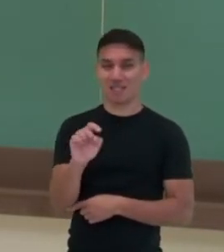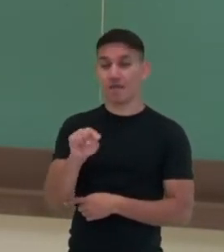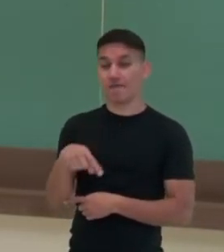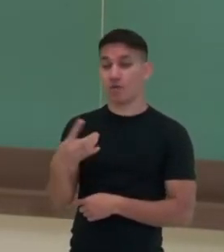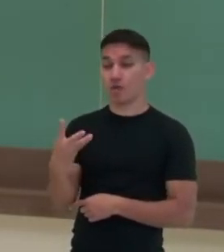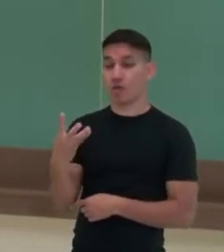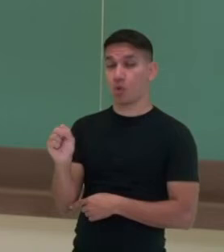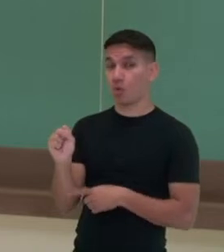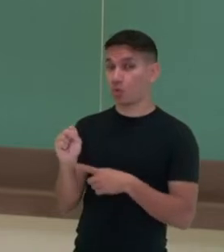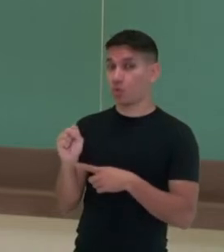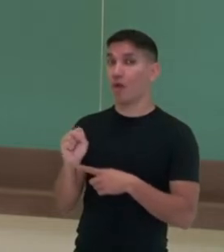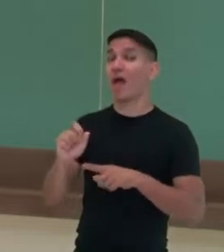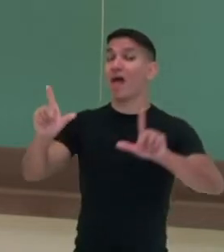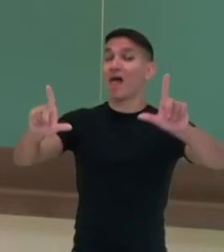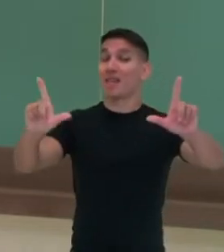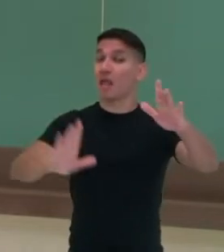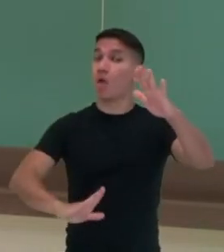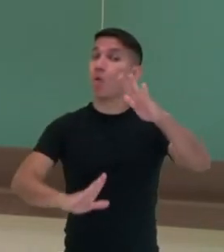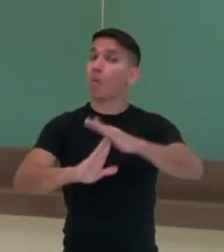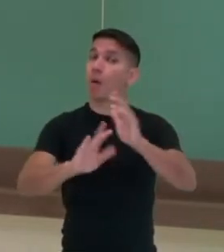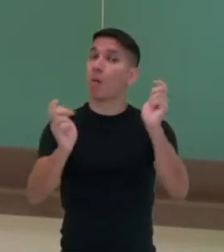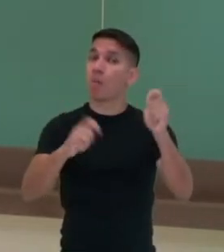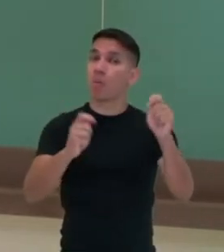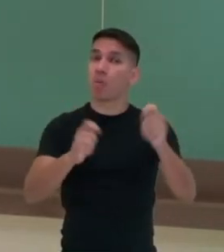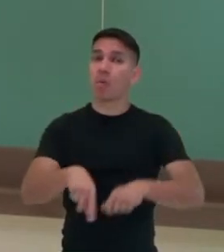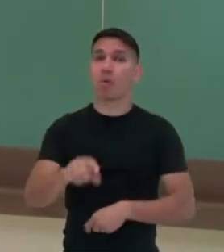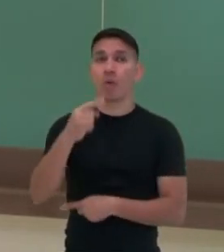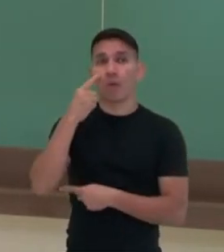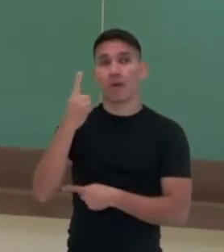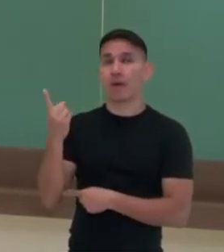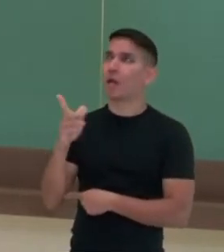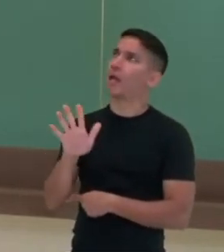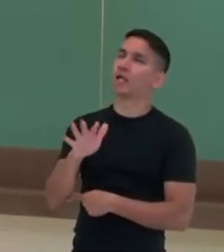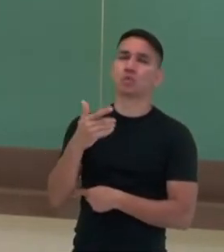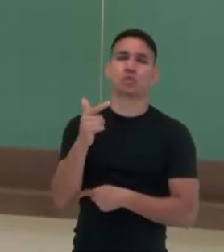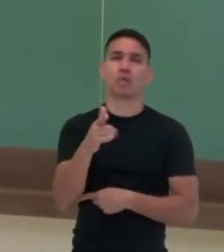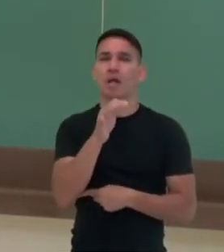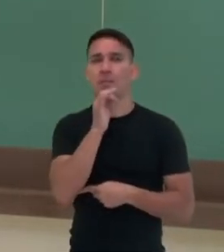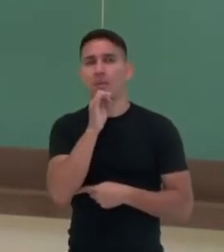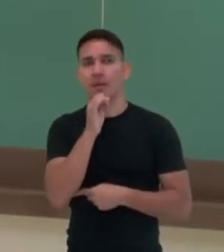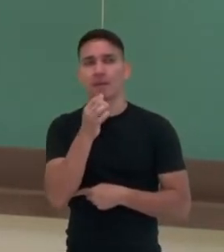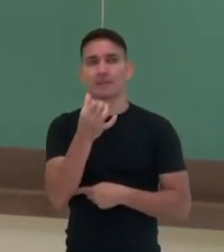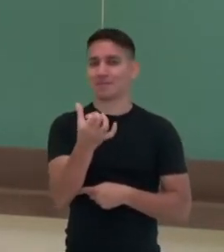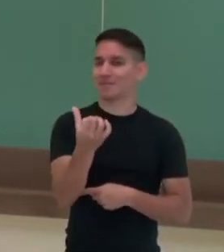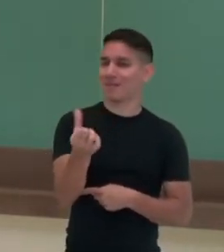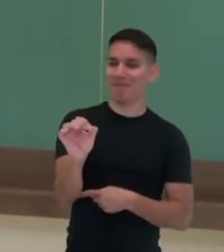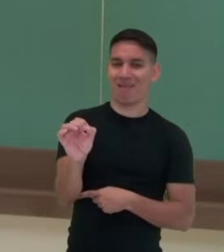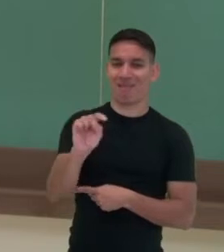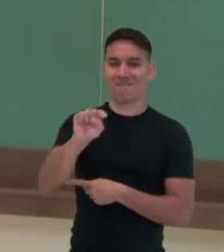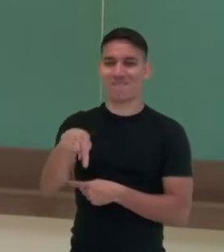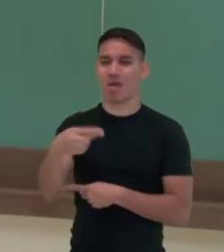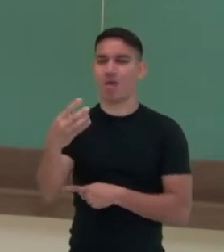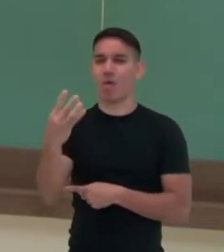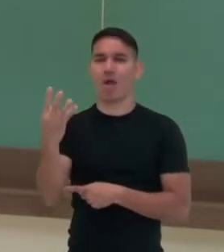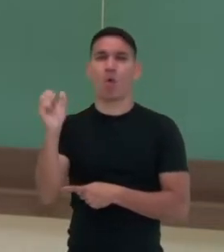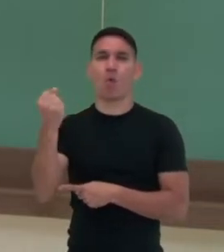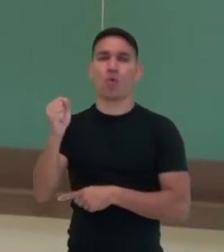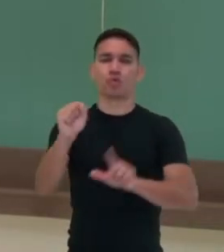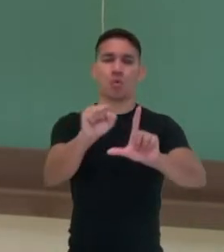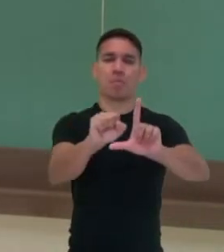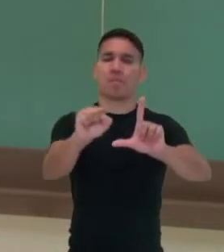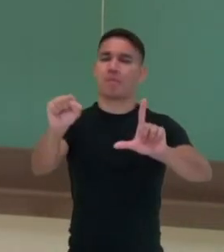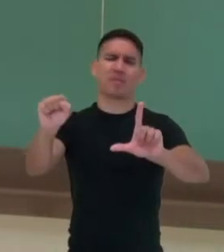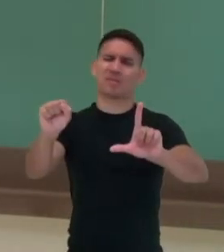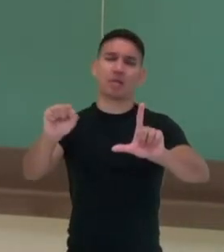Sueli é de, no máximo, 60 polegadas, tá? Então, não existe lá 60,48 polegadas, né? Normalmente, esse valor, ele é